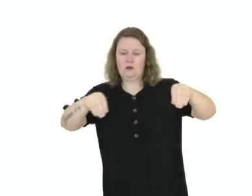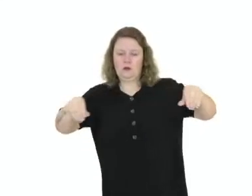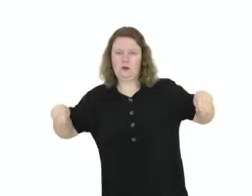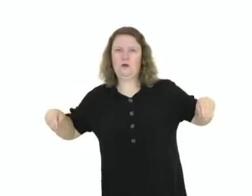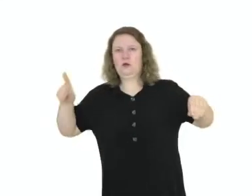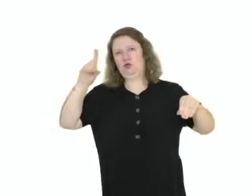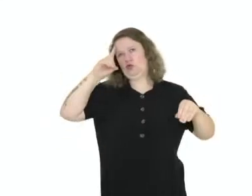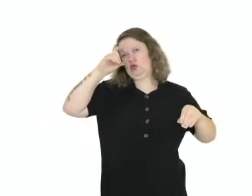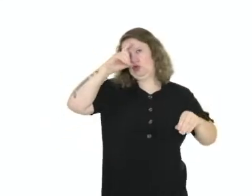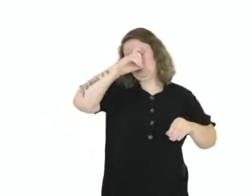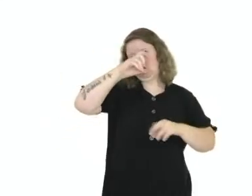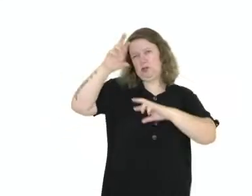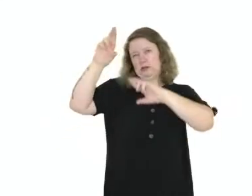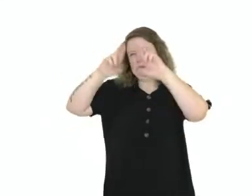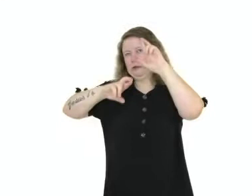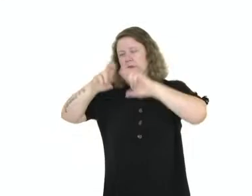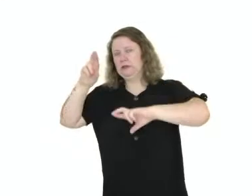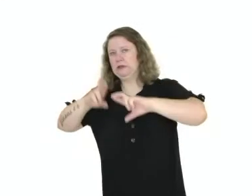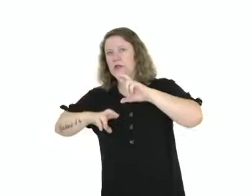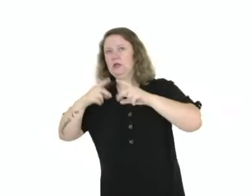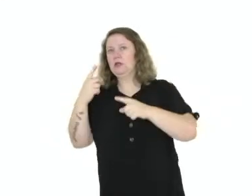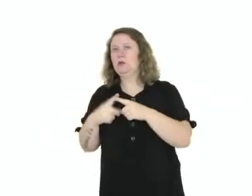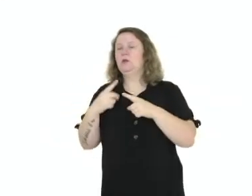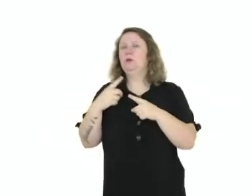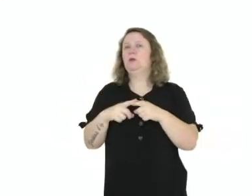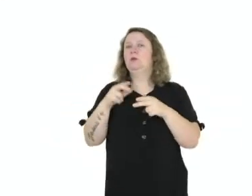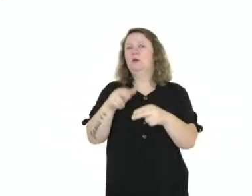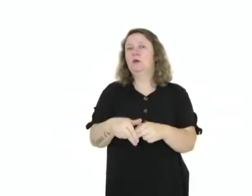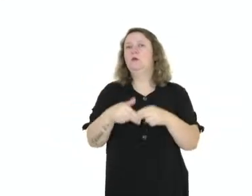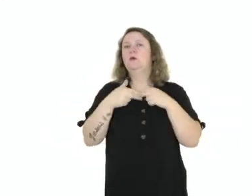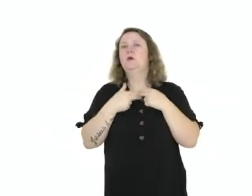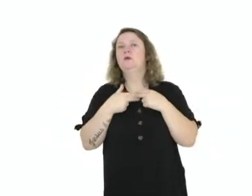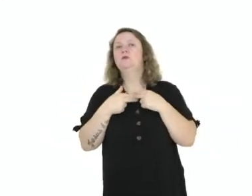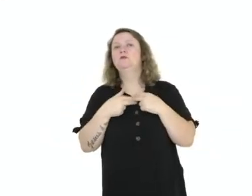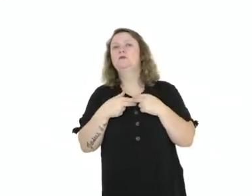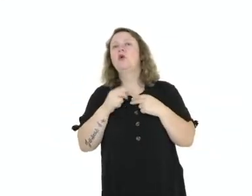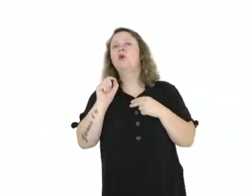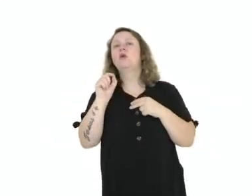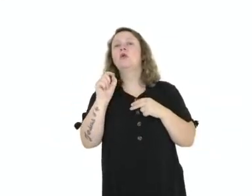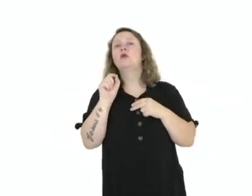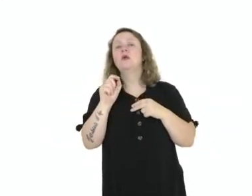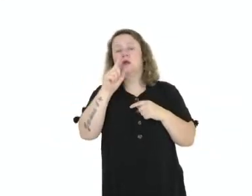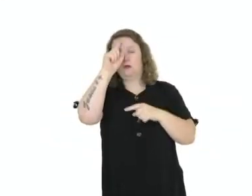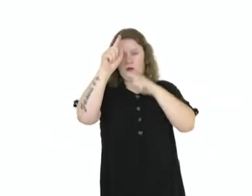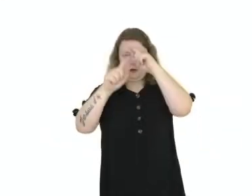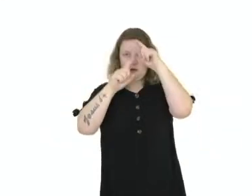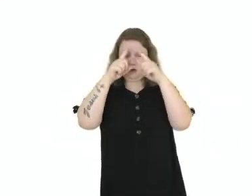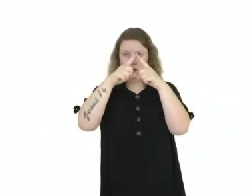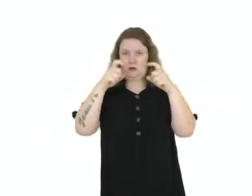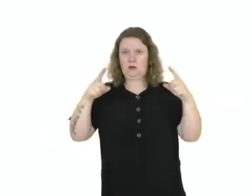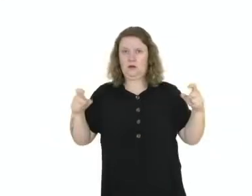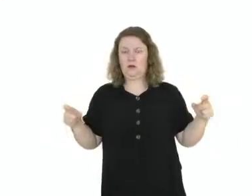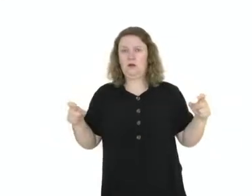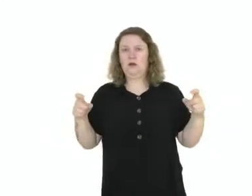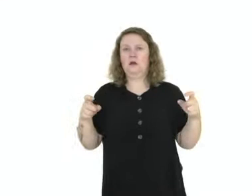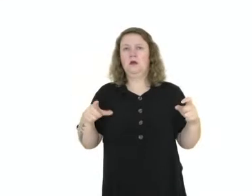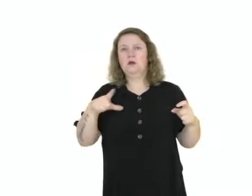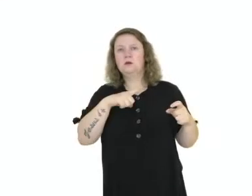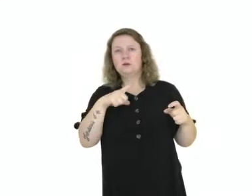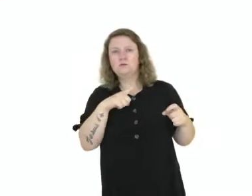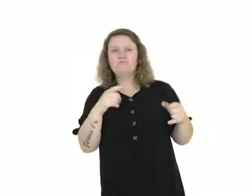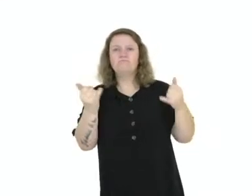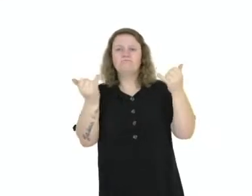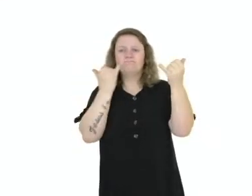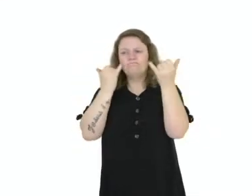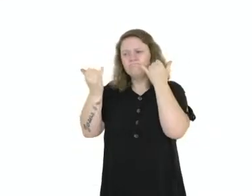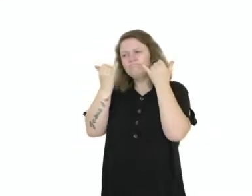de ser analisada justamente por colocar em xeque premissas científicas. As nuances das notícias têm sido úteis para